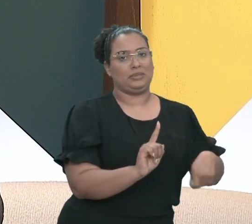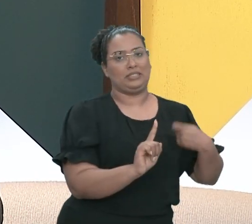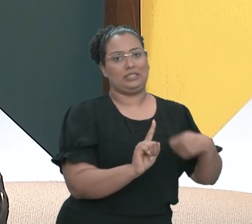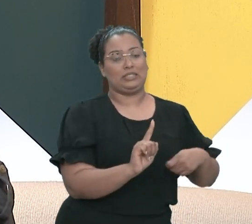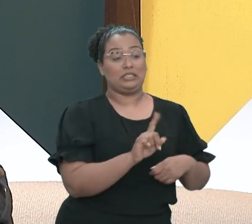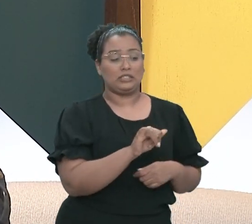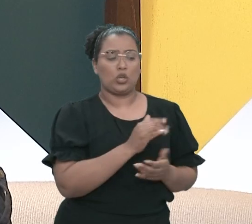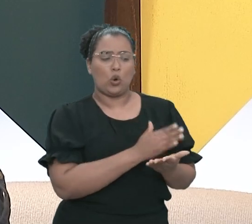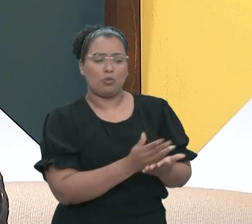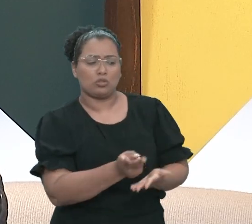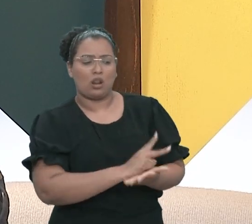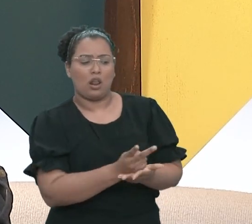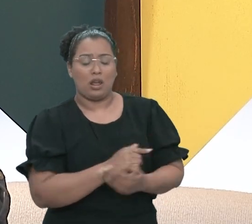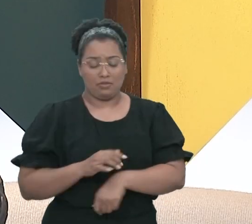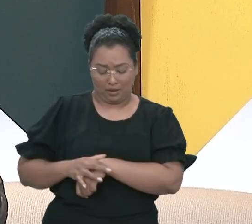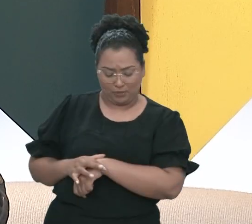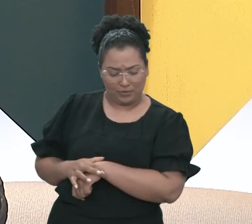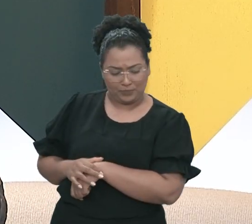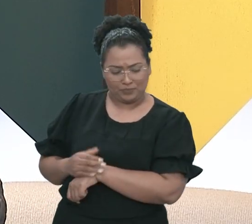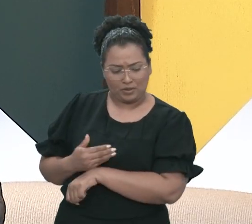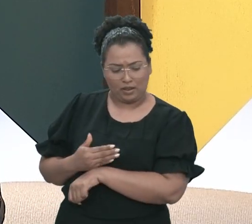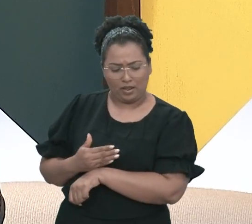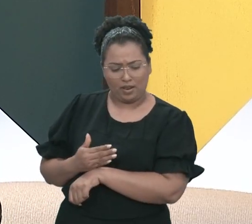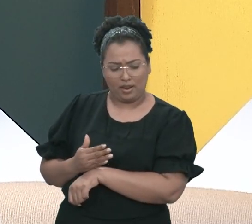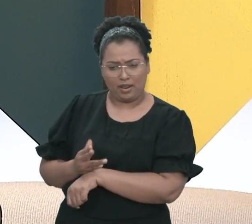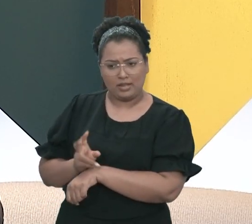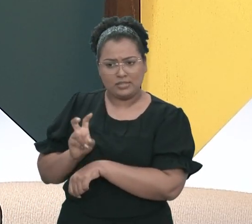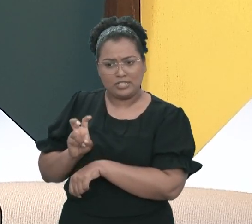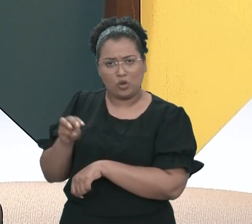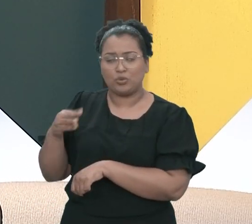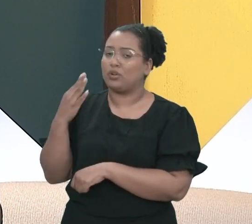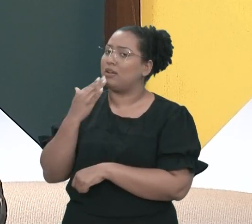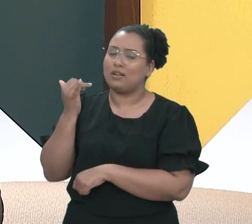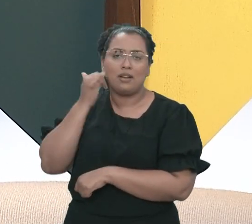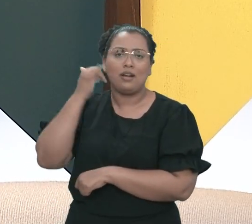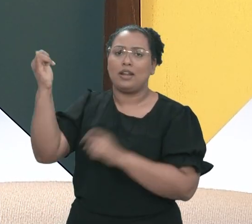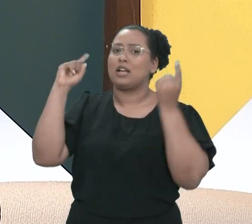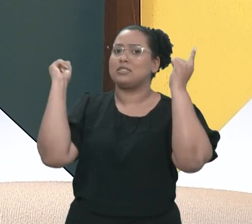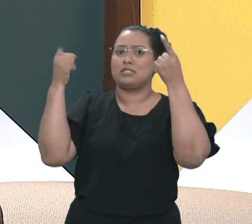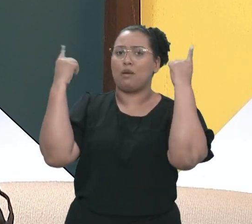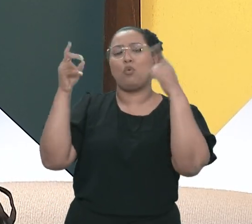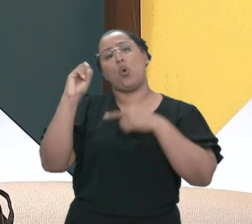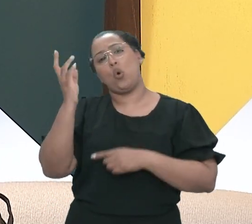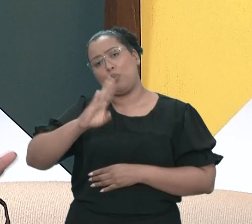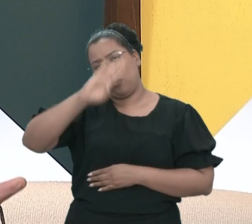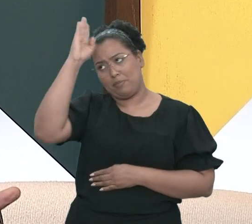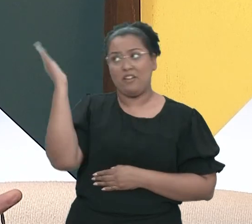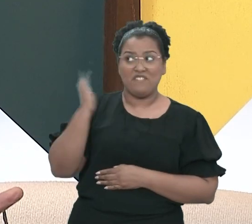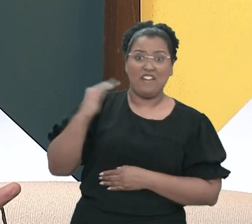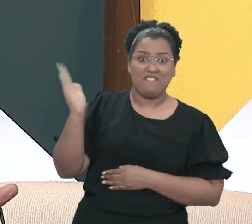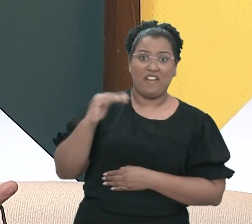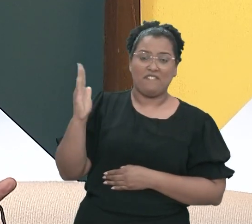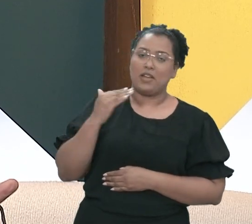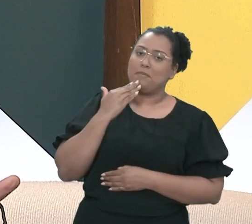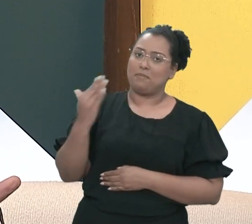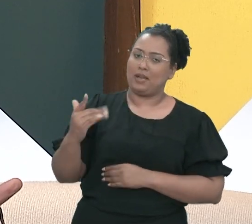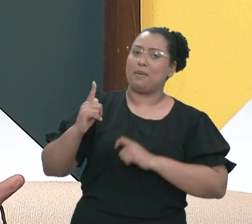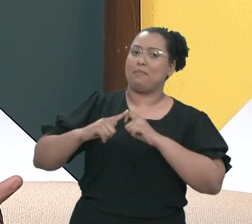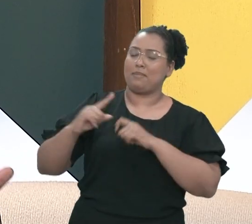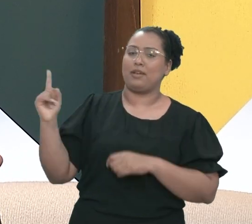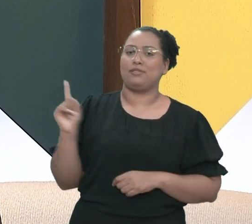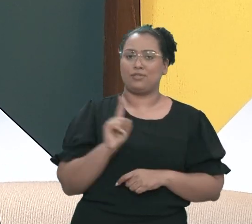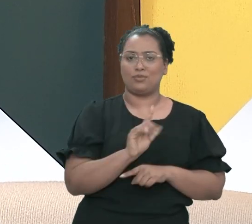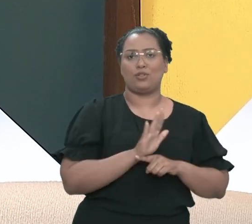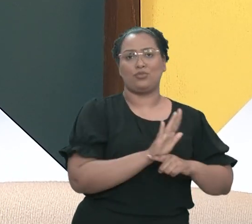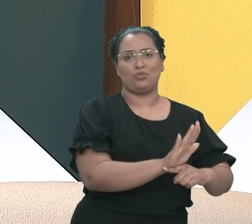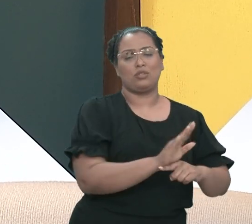ter convulsão, medir o tempo. Deu 5 minutos, ligar para o SAMU ou ligar para o bombeiro. Então, pedir um auxílio médico, daí é